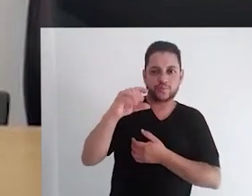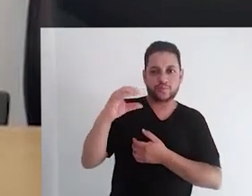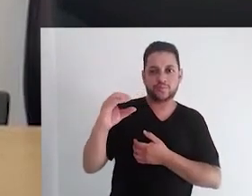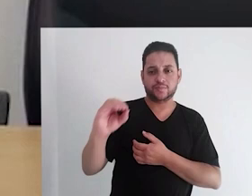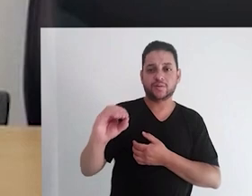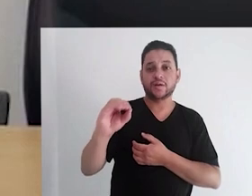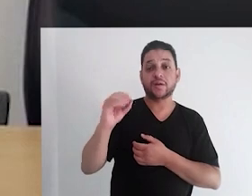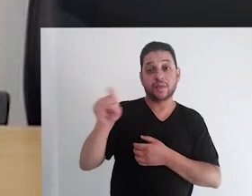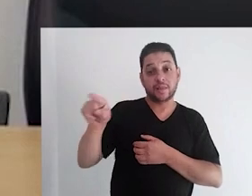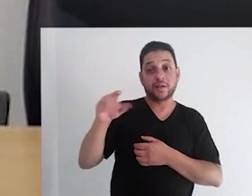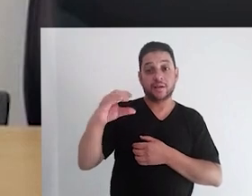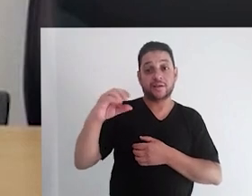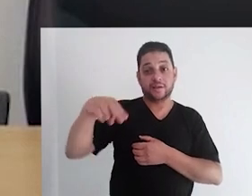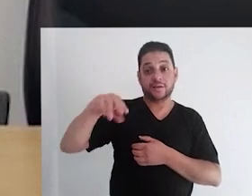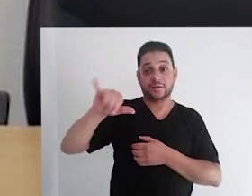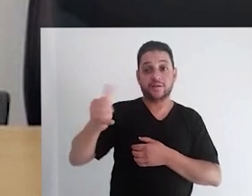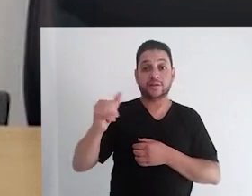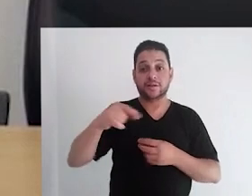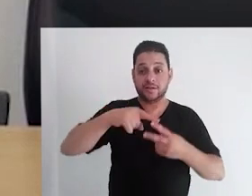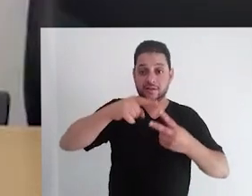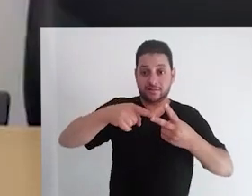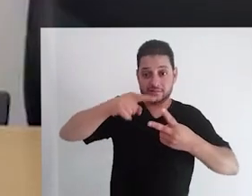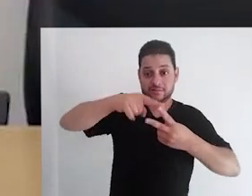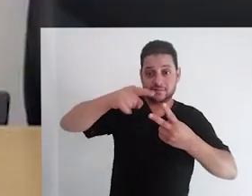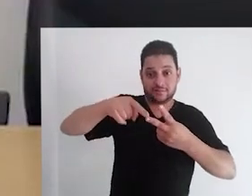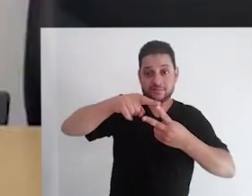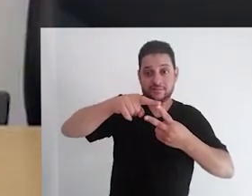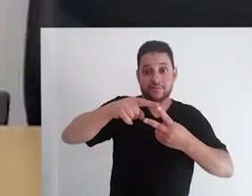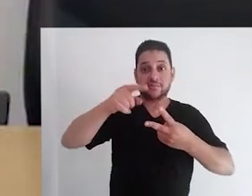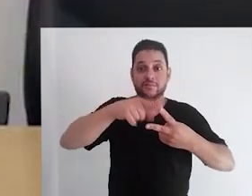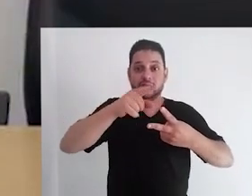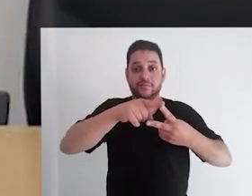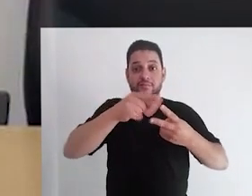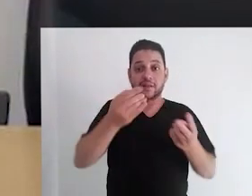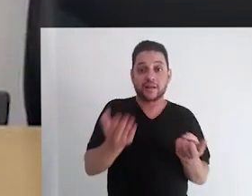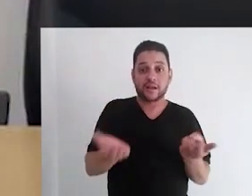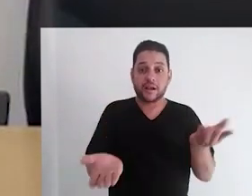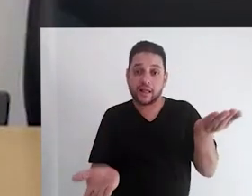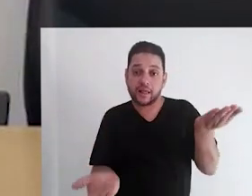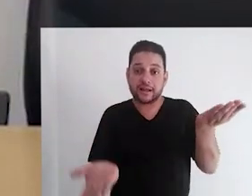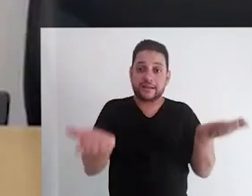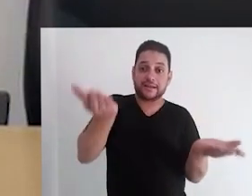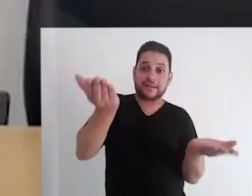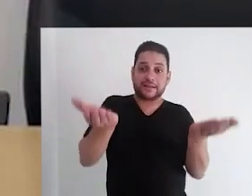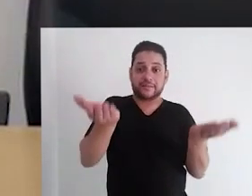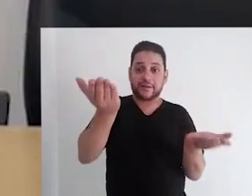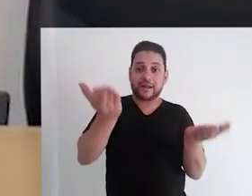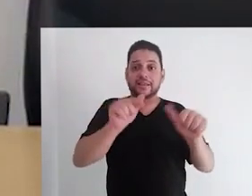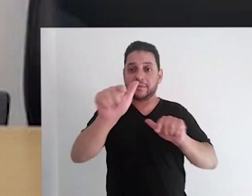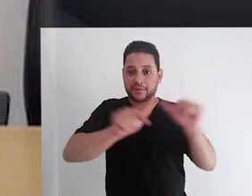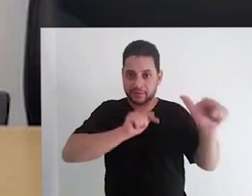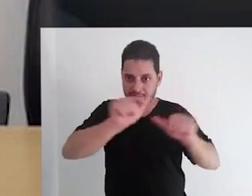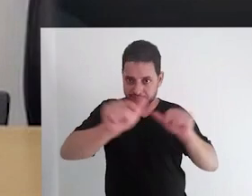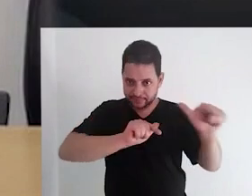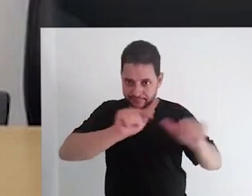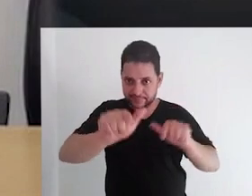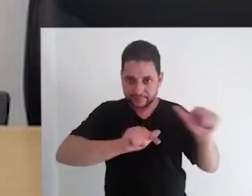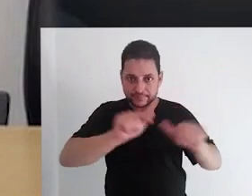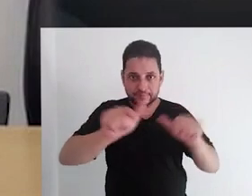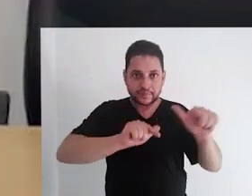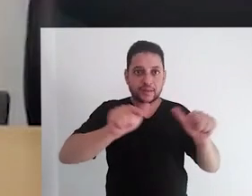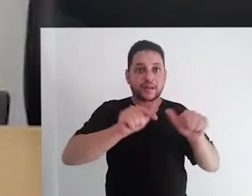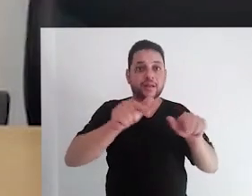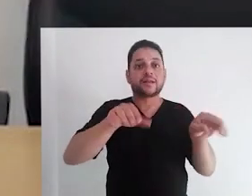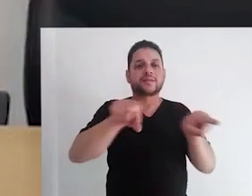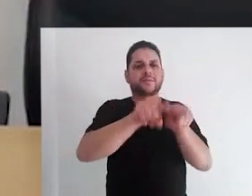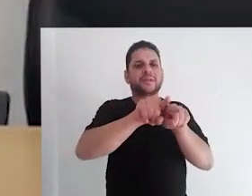função. Eles têm, primeiro, essa função de equalizar a distribuição, de ajudar a resolver essas desigualdades